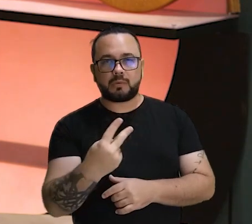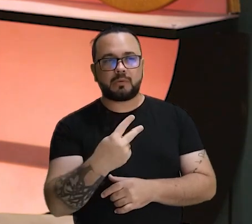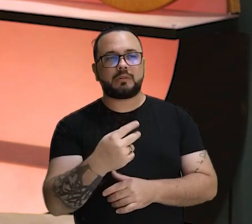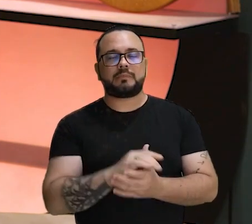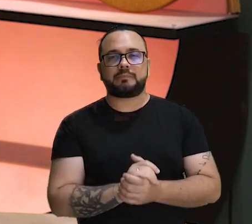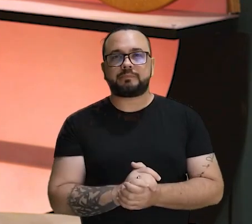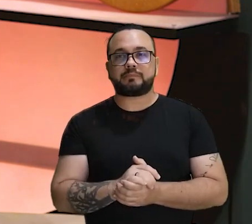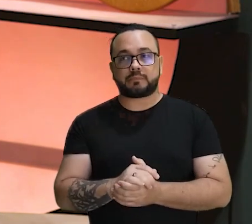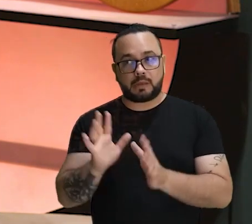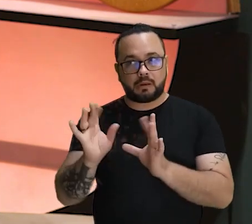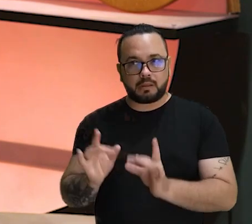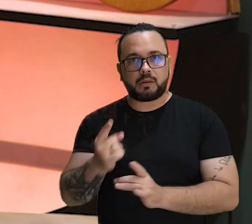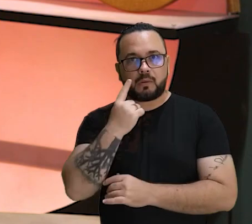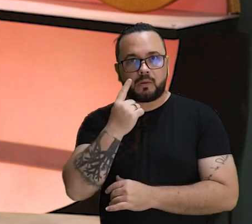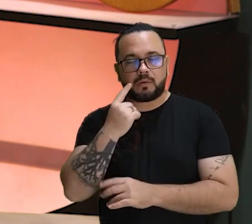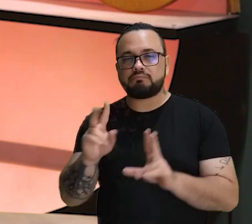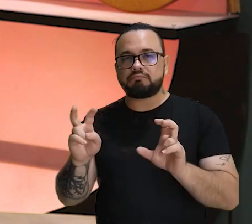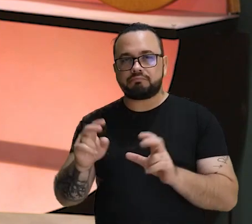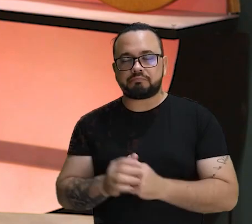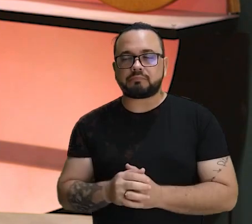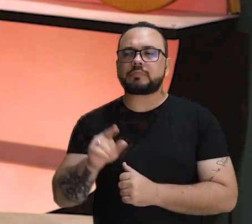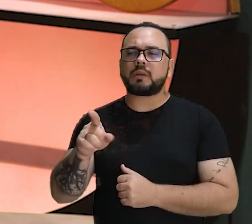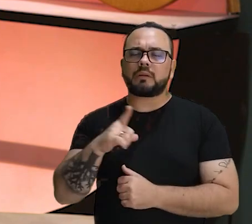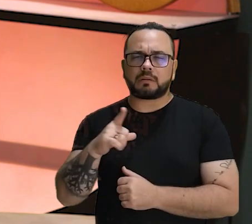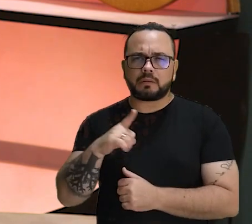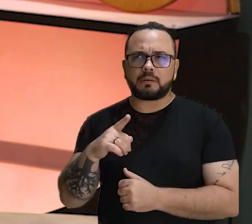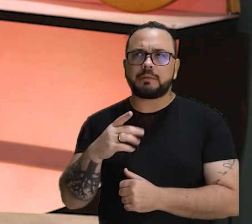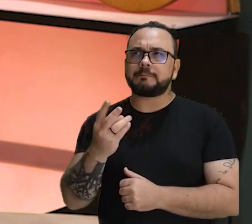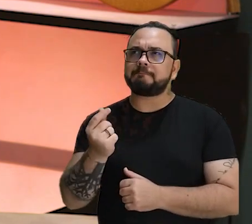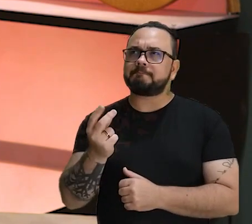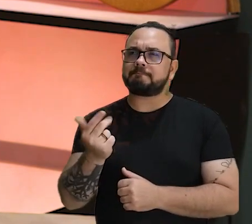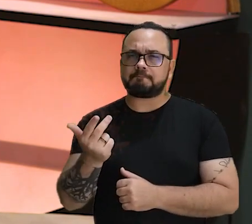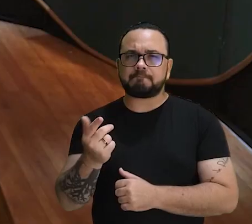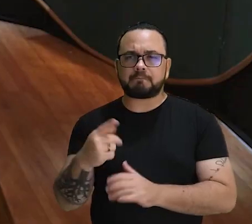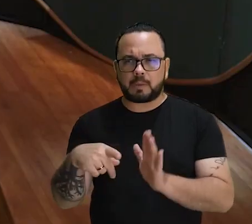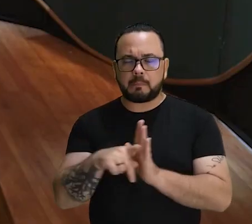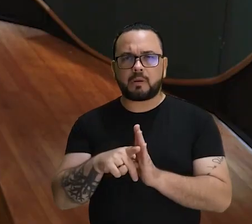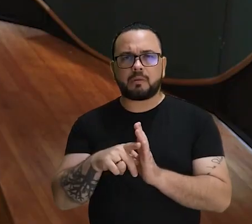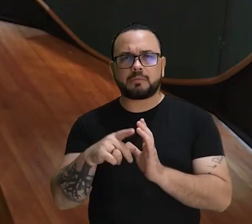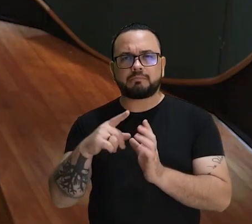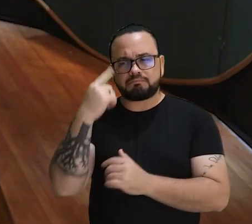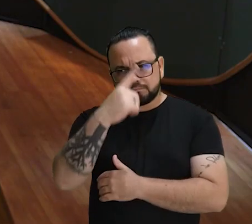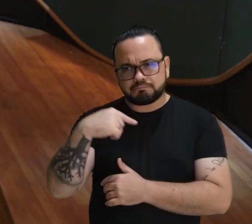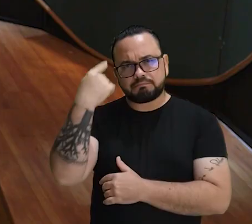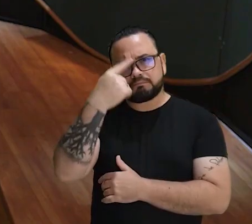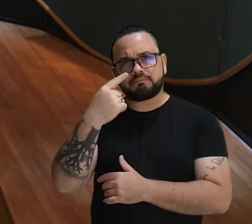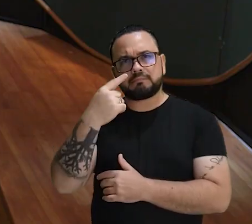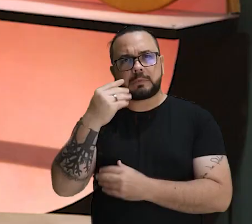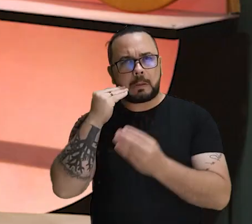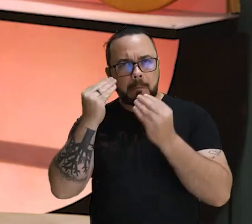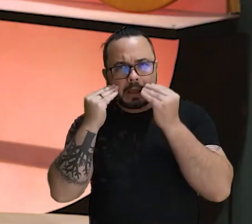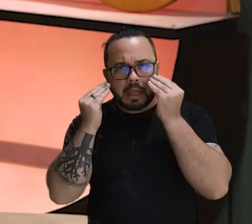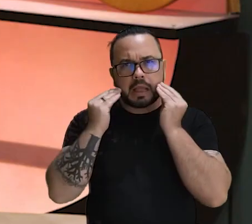na Apneia, que é o disco. Não, e outro detalhe, assim, abrir um parênteses. Você tem muito essa coisa... Da estética como um todo, né? Uhum.